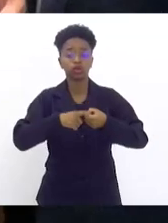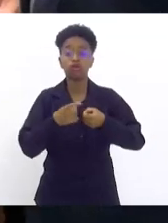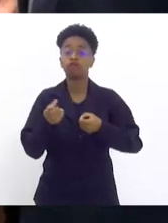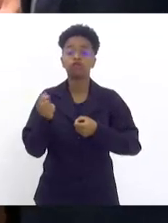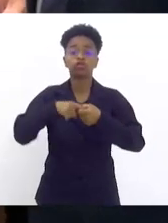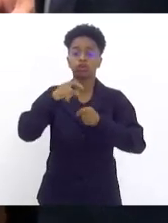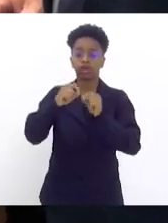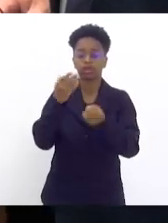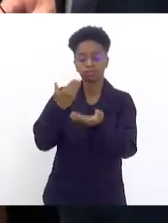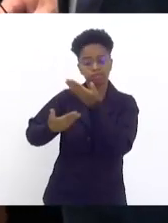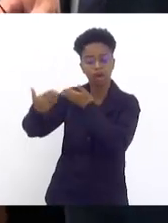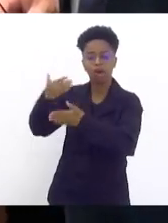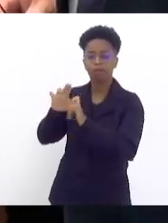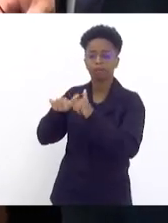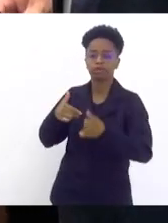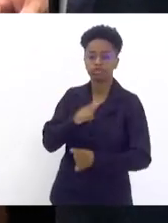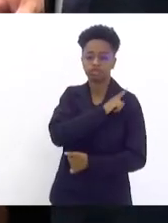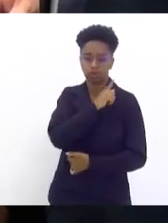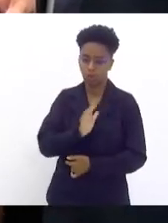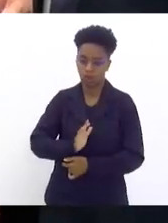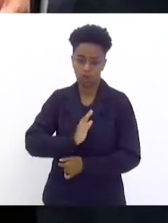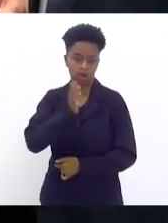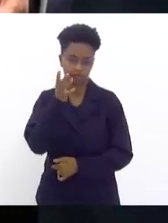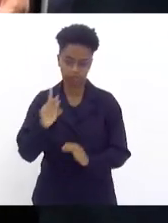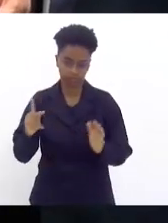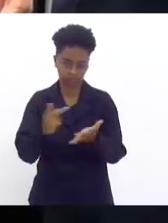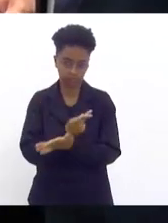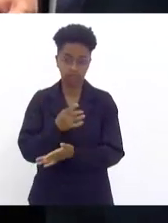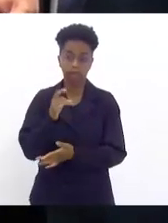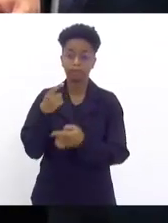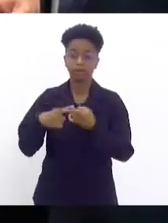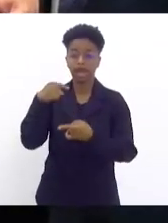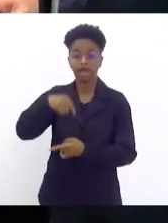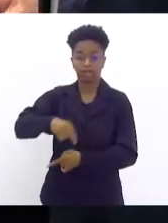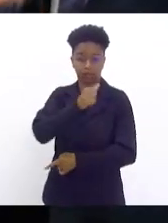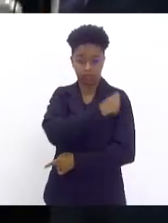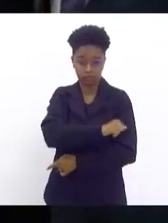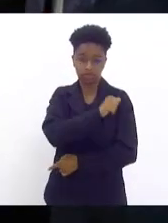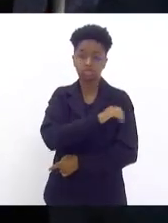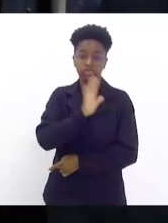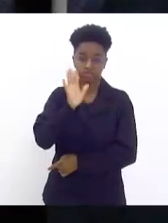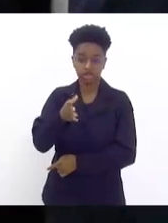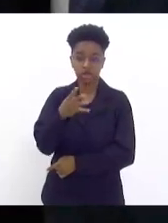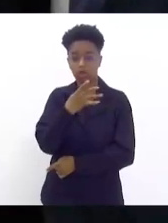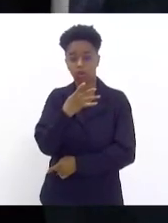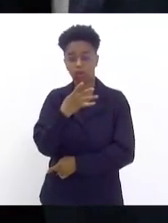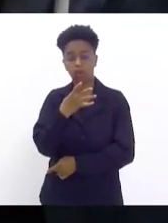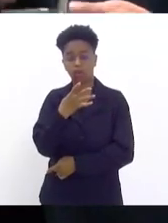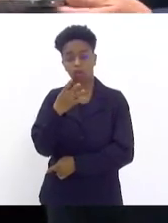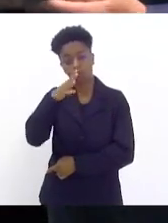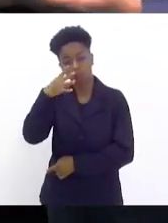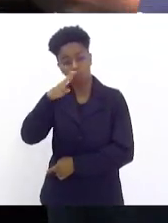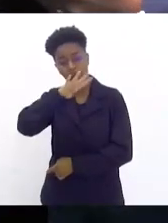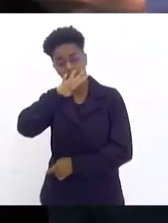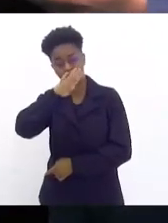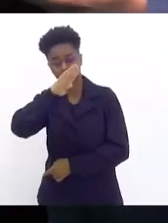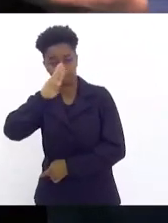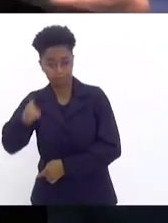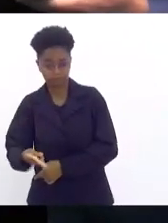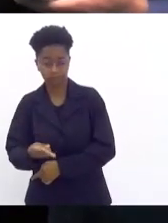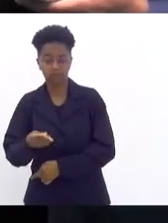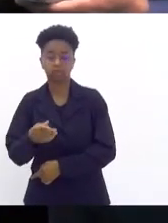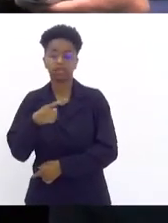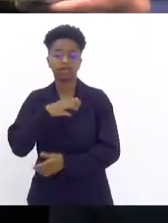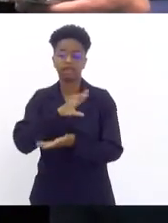para trás com essa gestão Horrorosa que ele tá fazendo no mercado que só no Rio de Janeiro gerou mais de 4 bilhões diversos eventos no Brasil